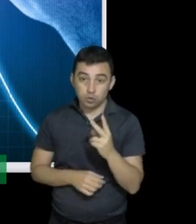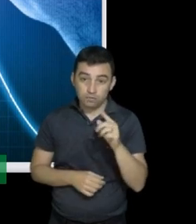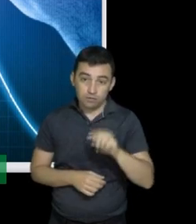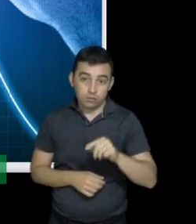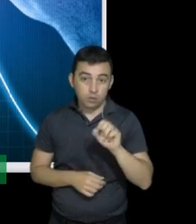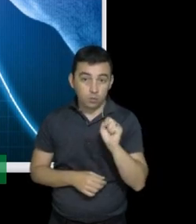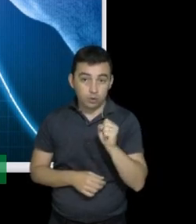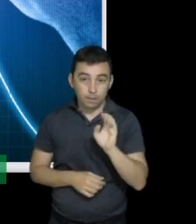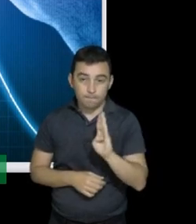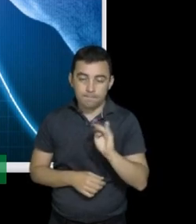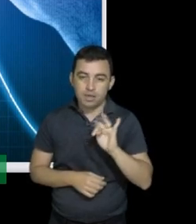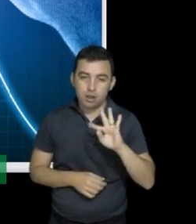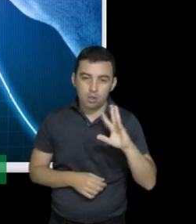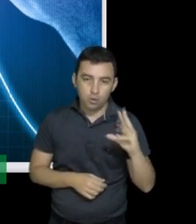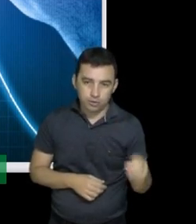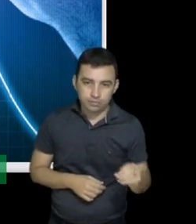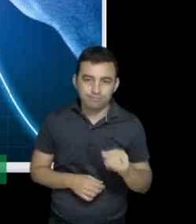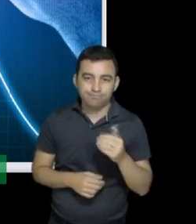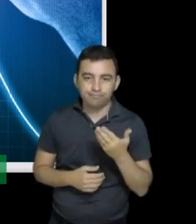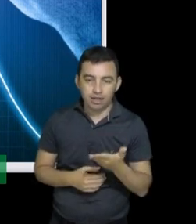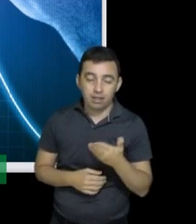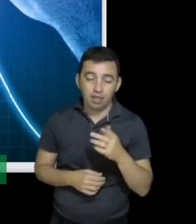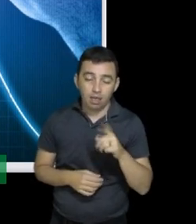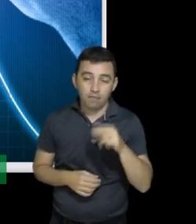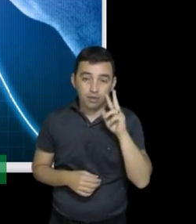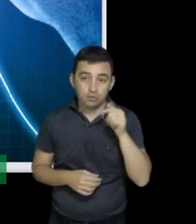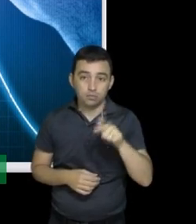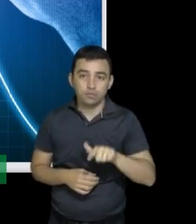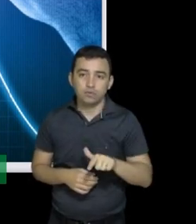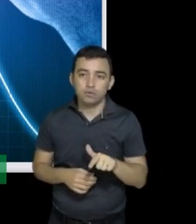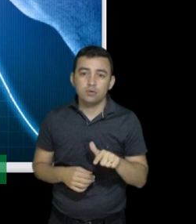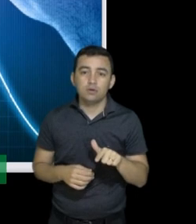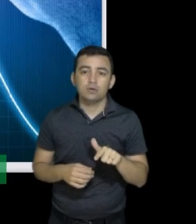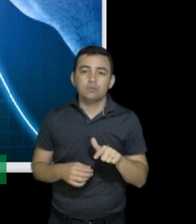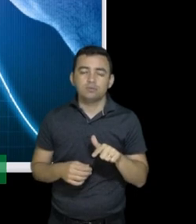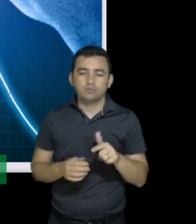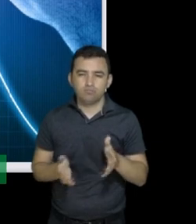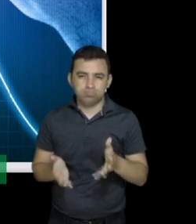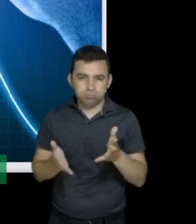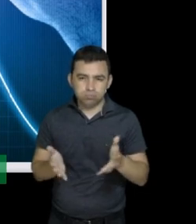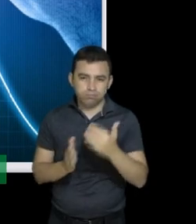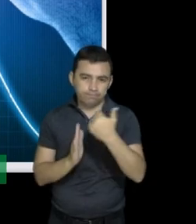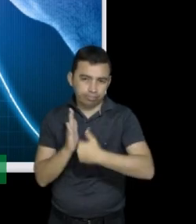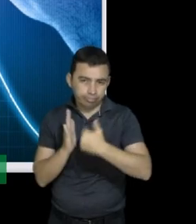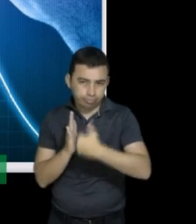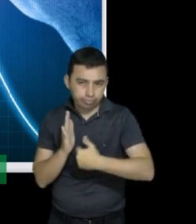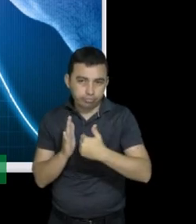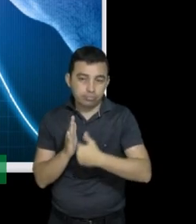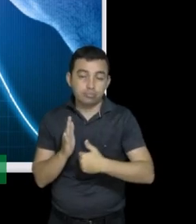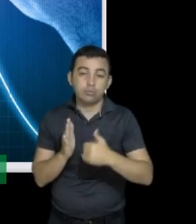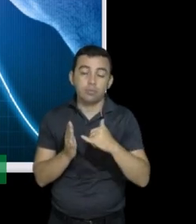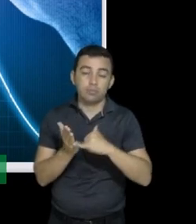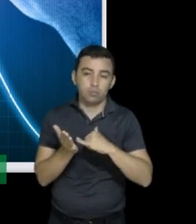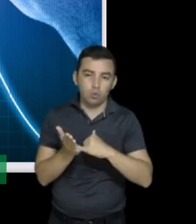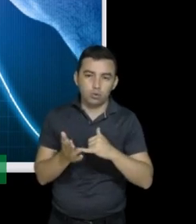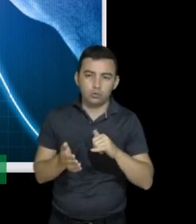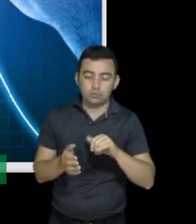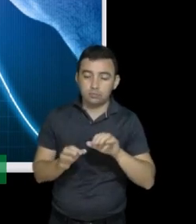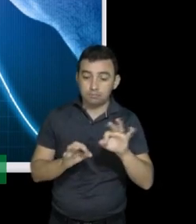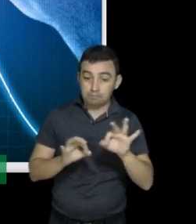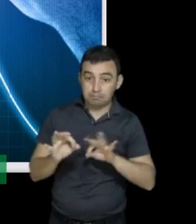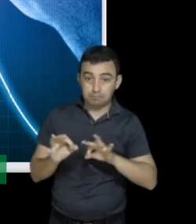bilhões com revisão de incentivos fiscais e reenquadramento tributário